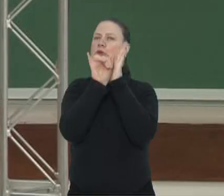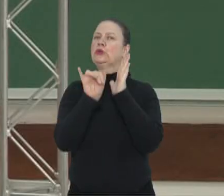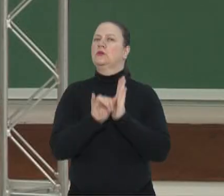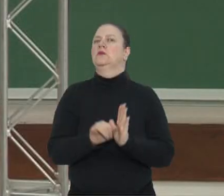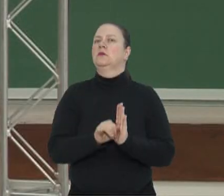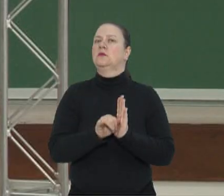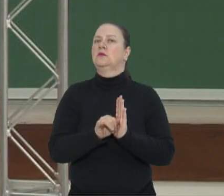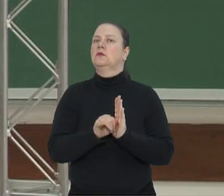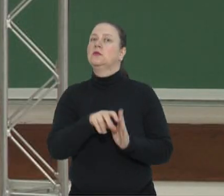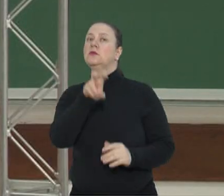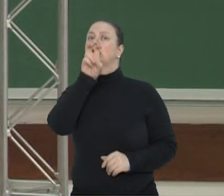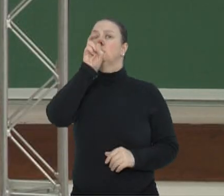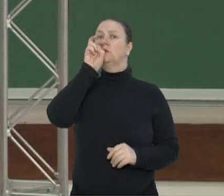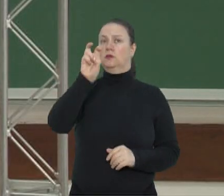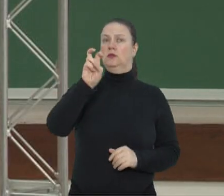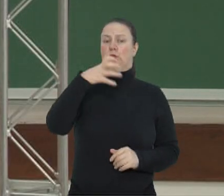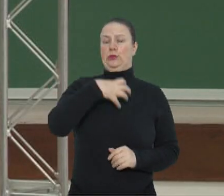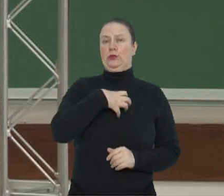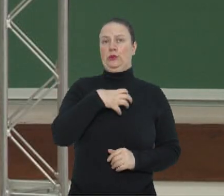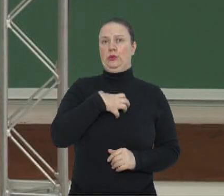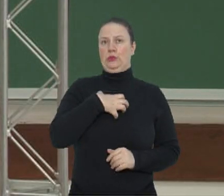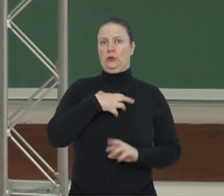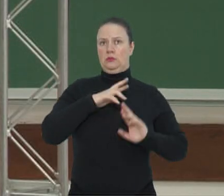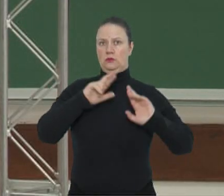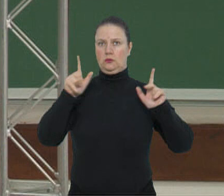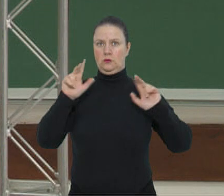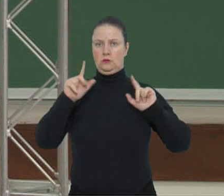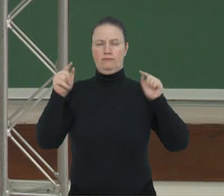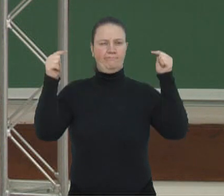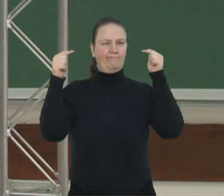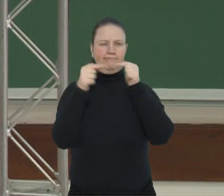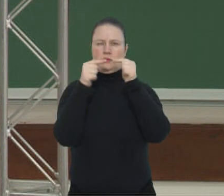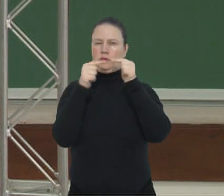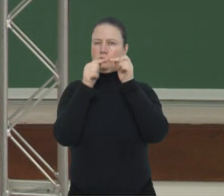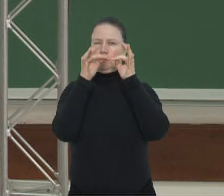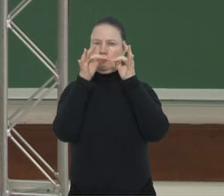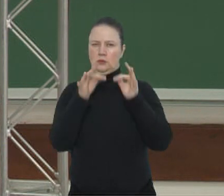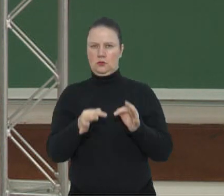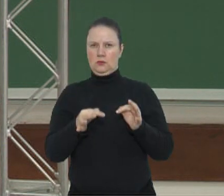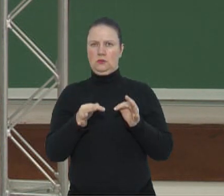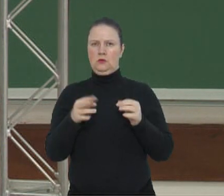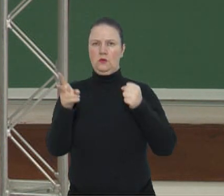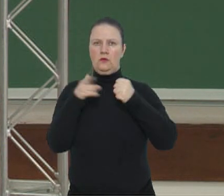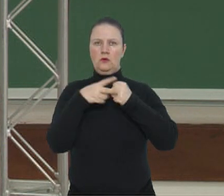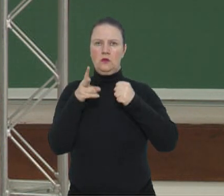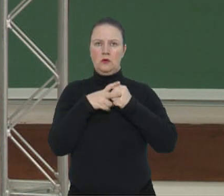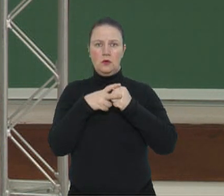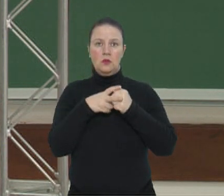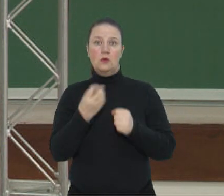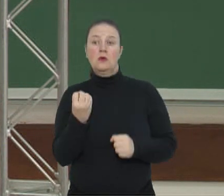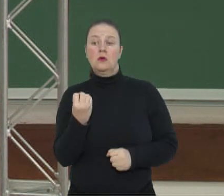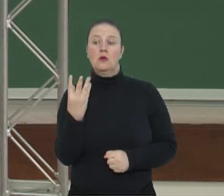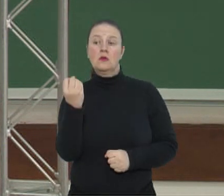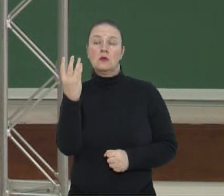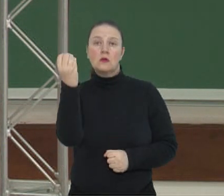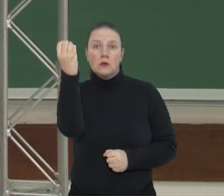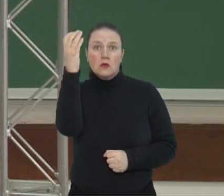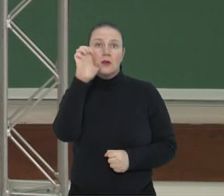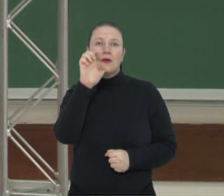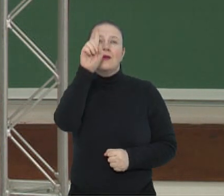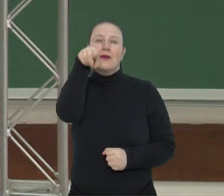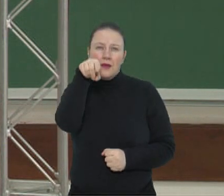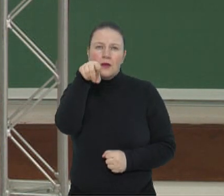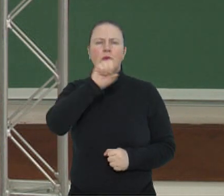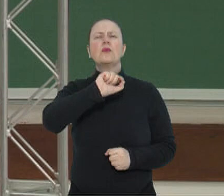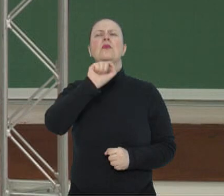menos 5 formas aí que se relacionam com esse verbo viajar. Viajar es, e eu vou dar